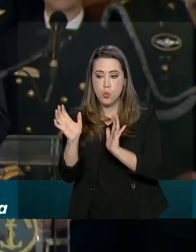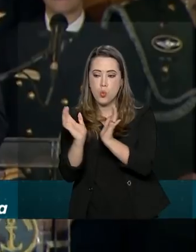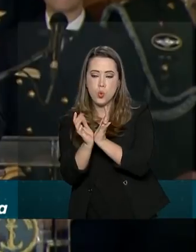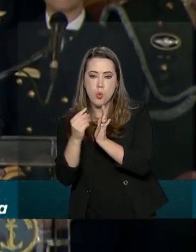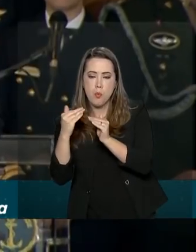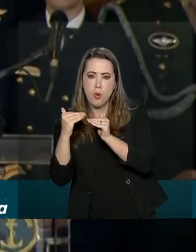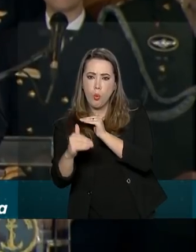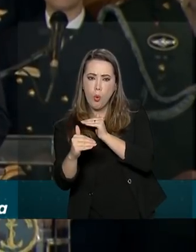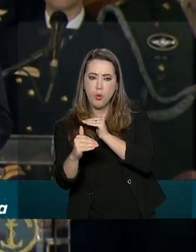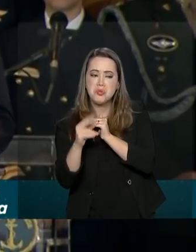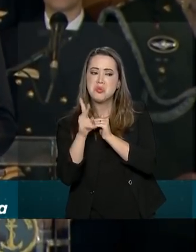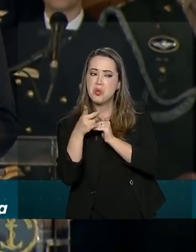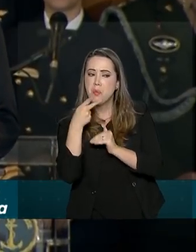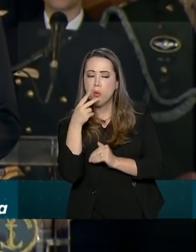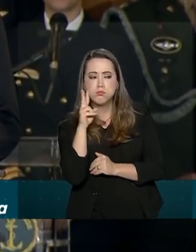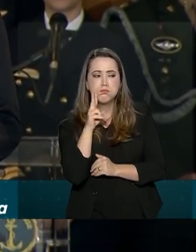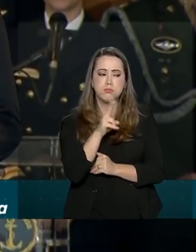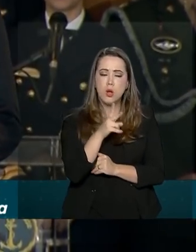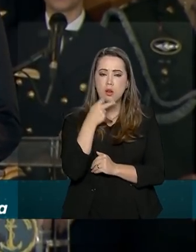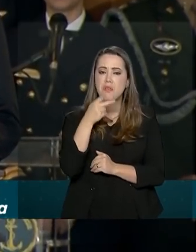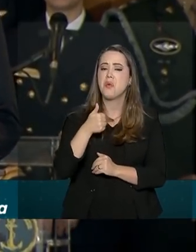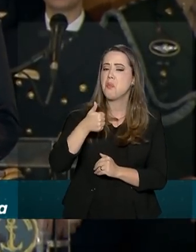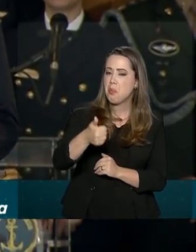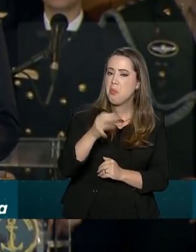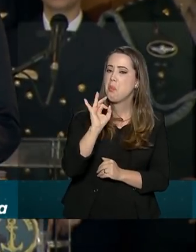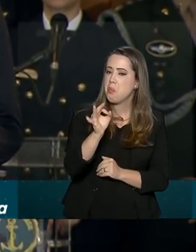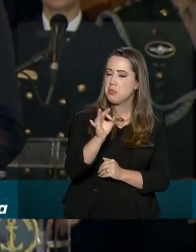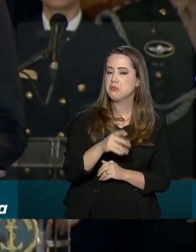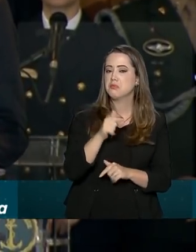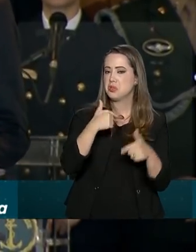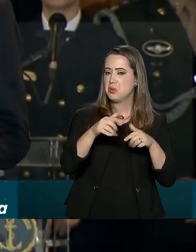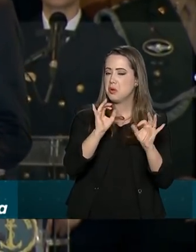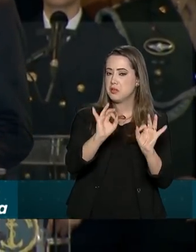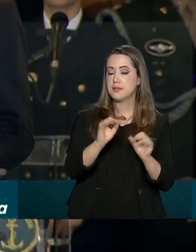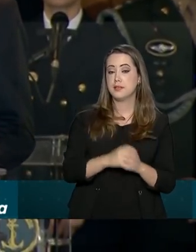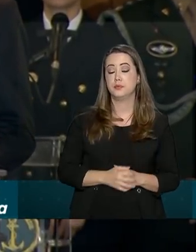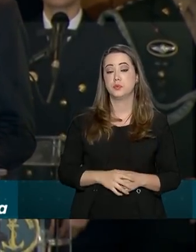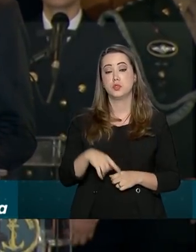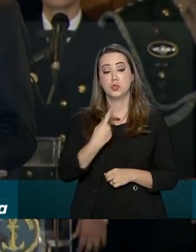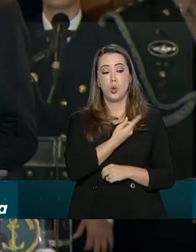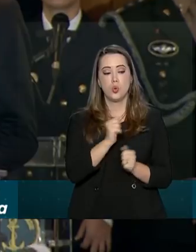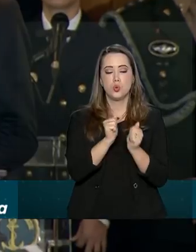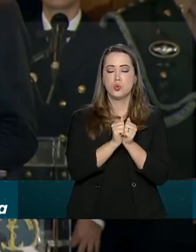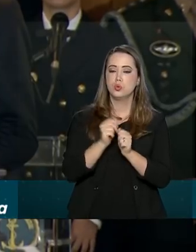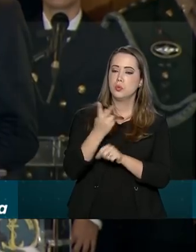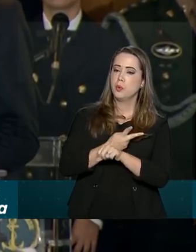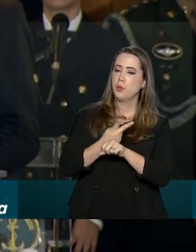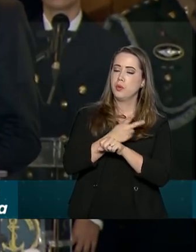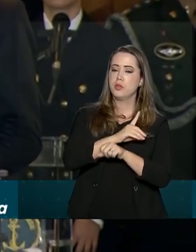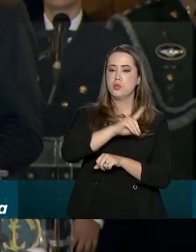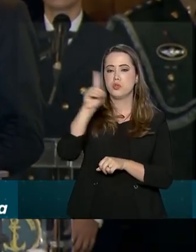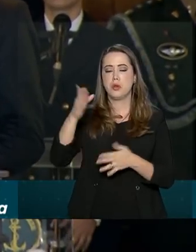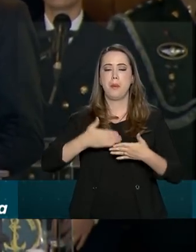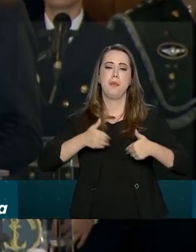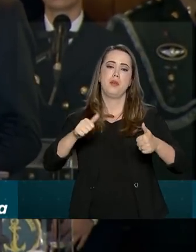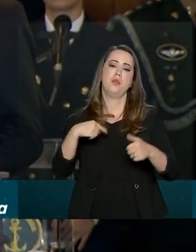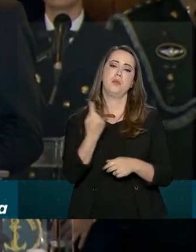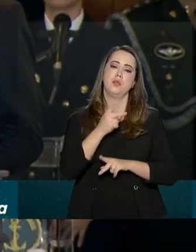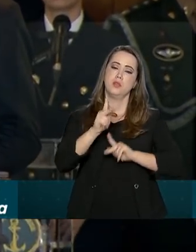cerrado com as fardadas, buscando dias melhores para o nosso povo. Meu muito obrigado a todos os